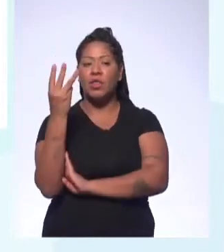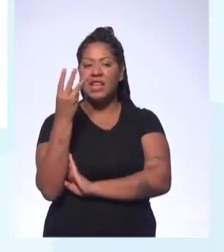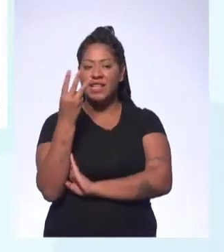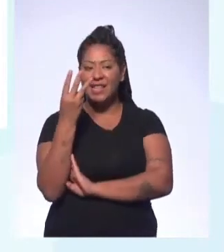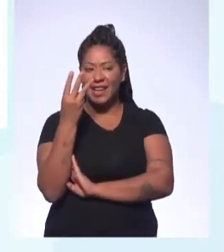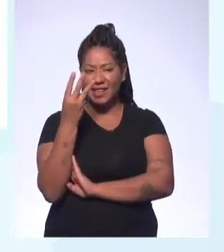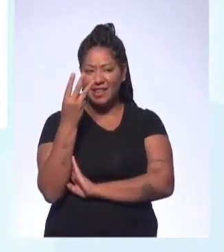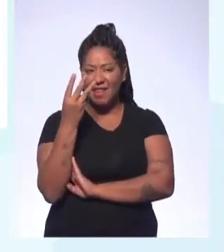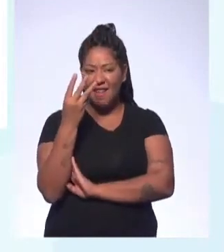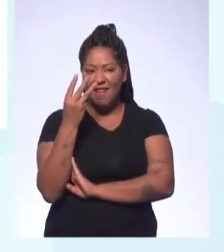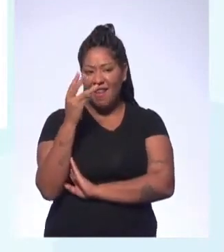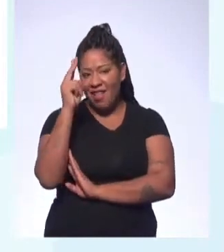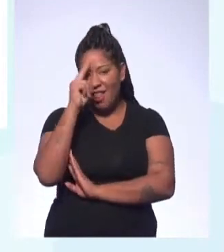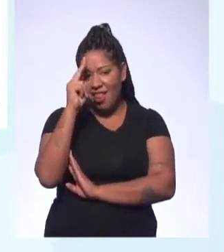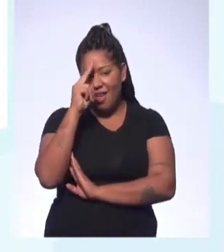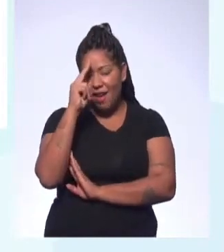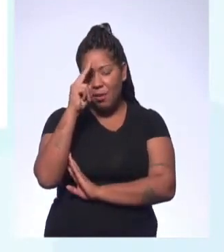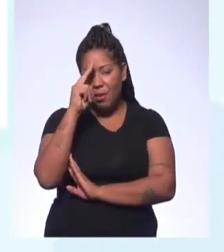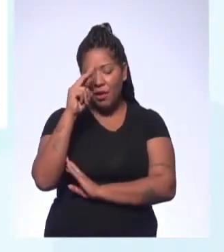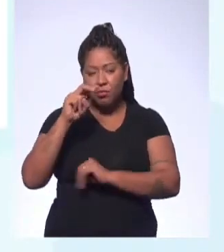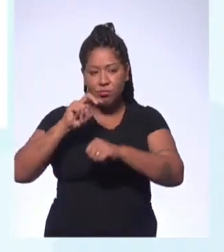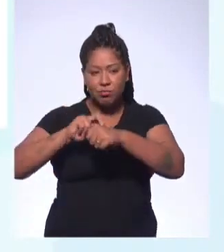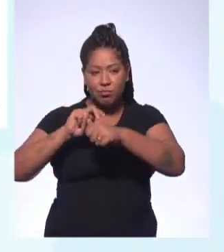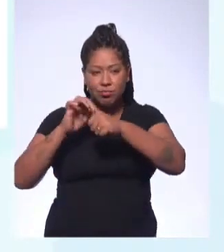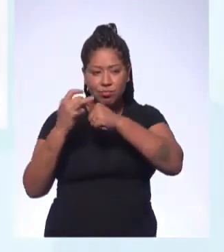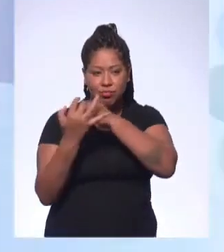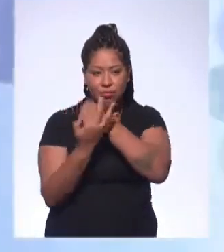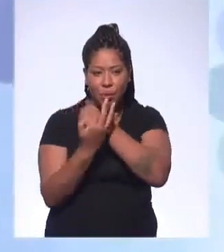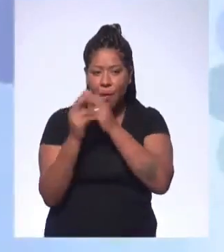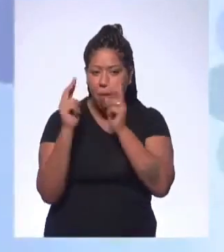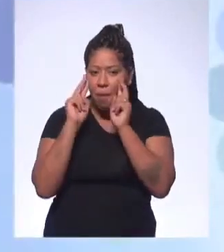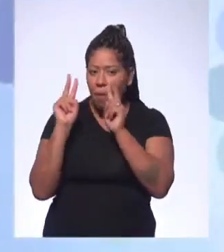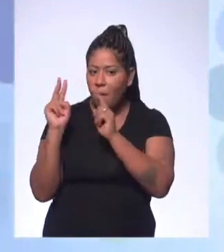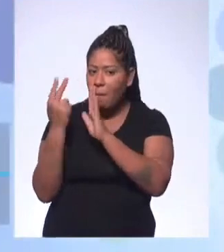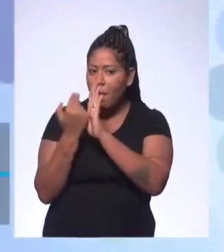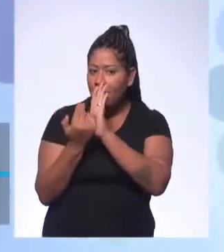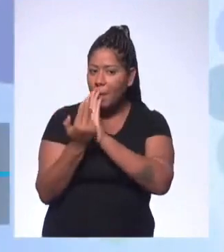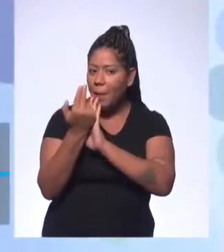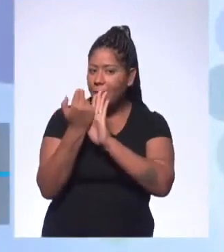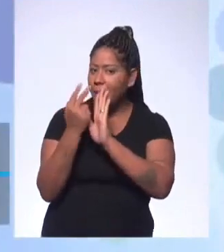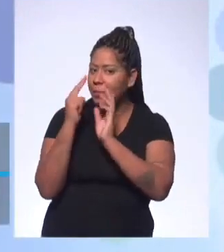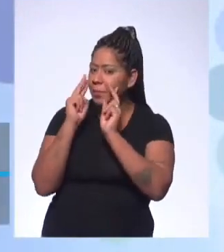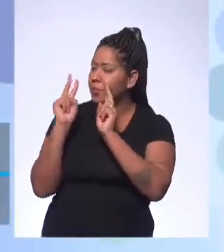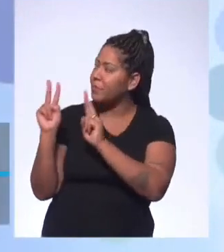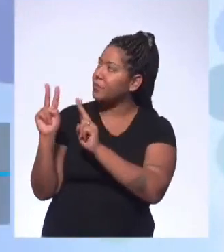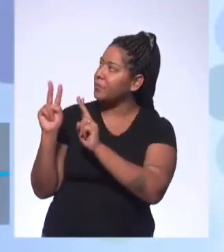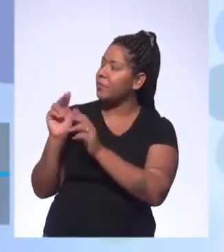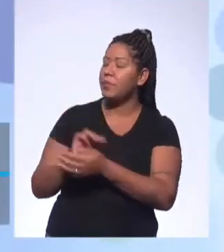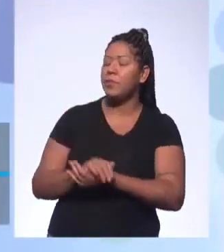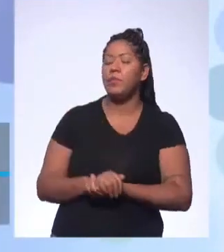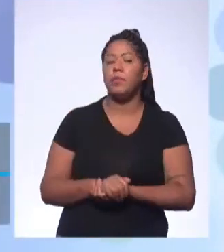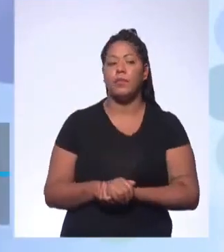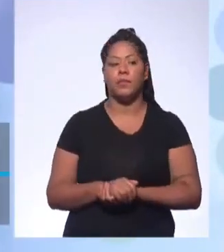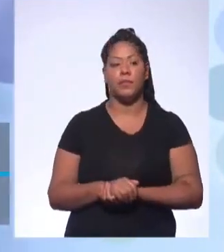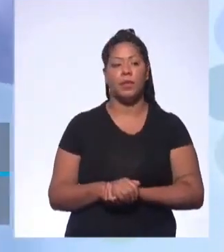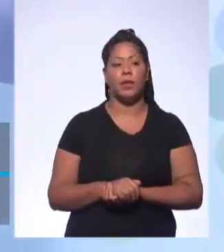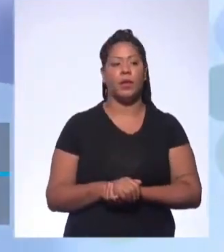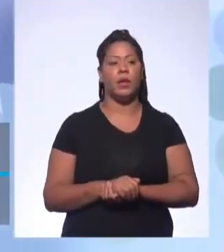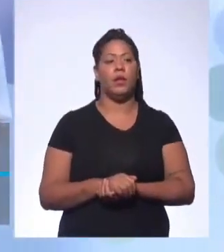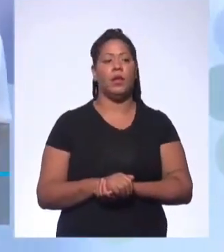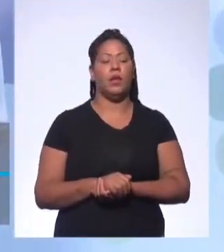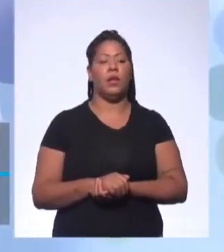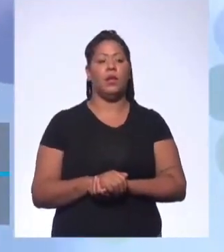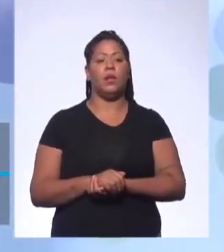meio caricato assim de propósito, tá? Eu não sei desenhar, mas eu fiz meio caricato assim de propósito mesmo, tá bom? Muito bem. E aí, ó, de